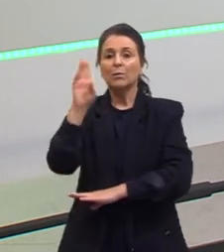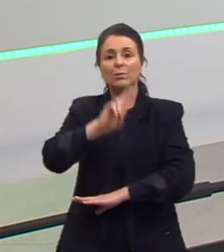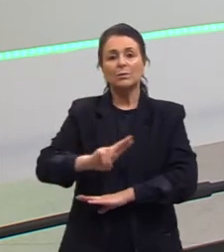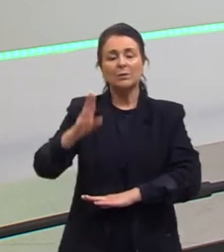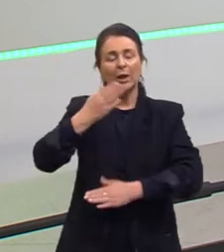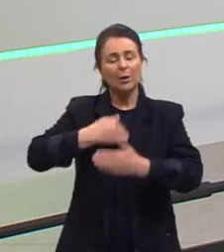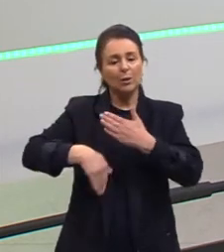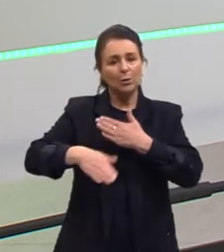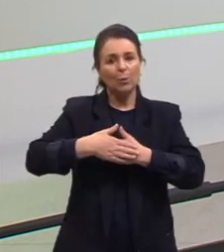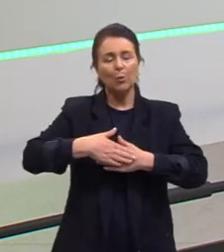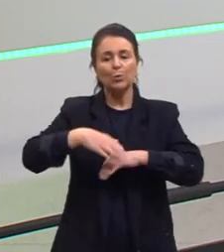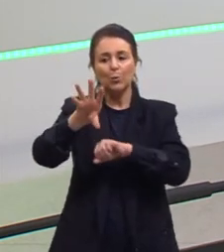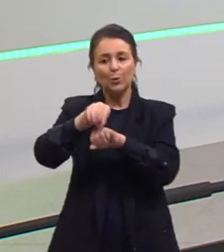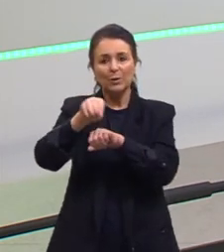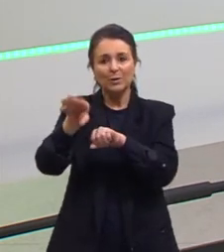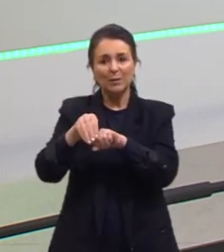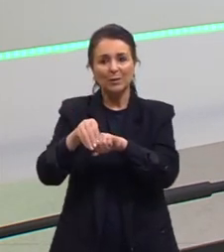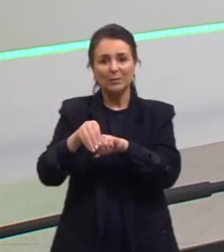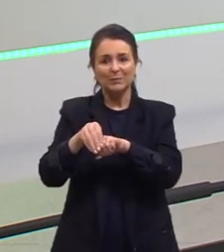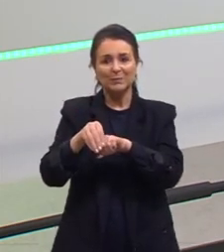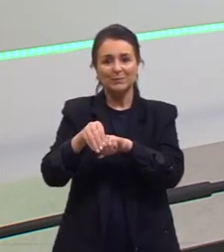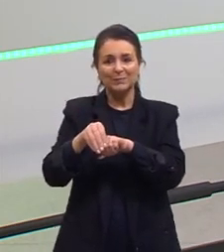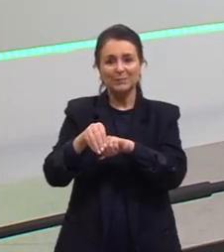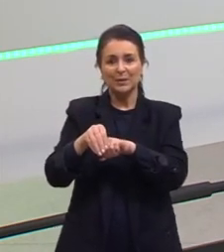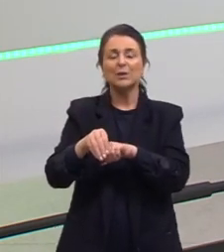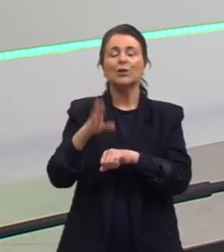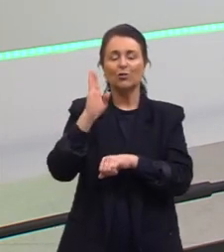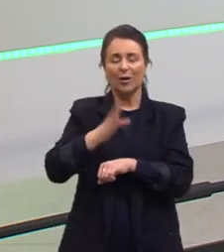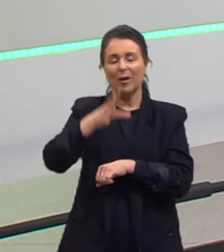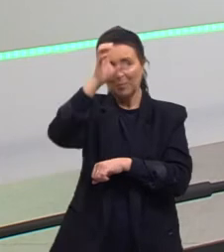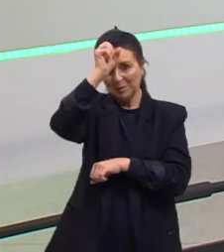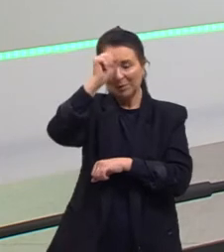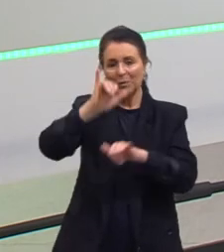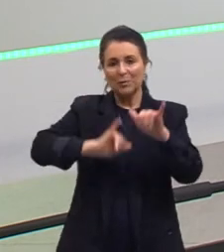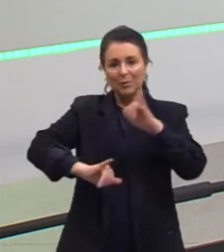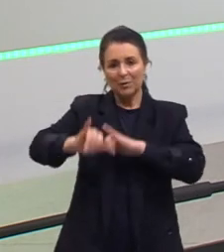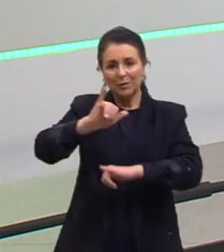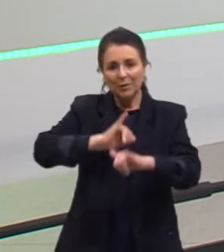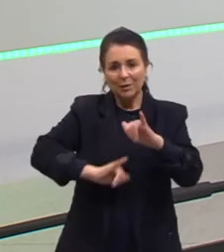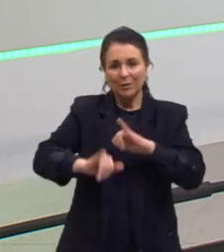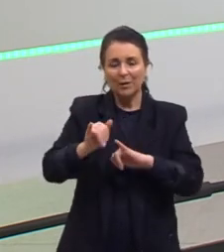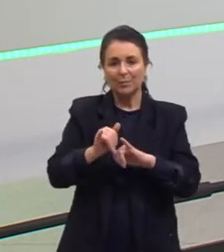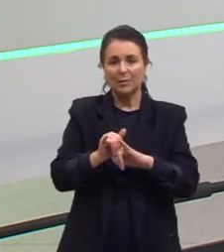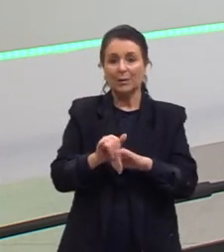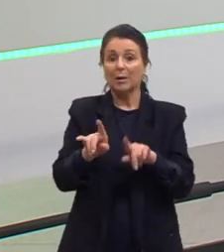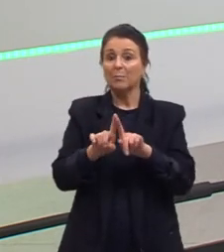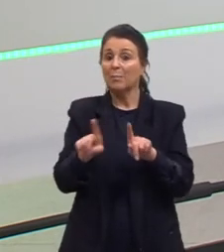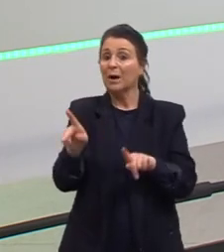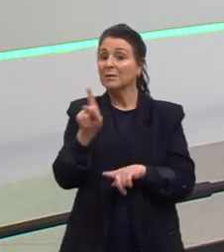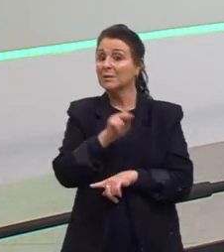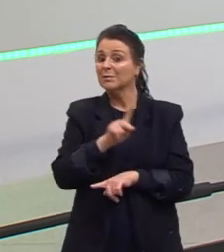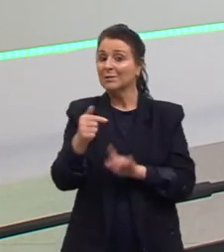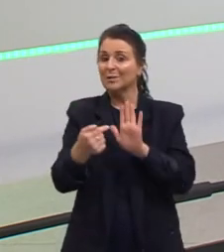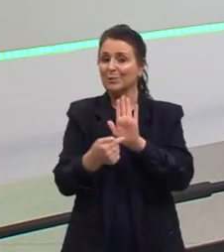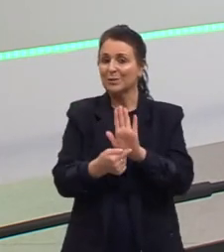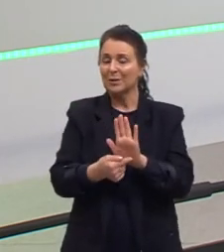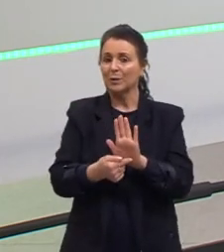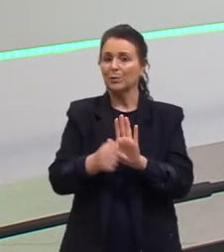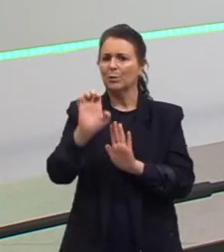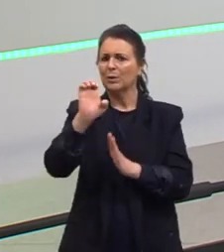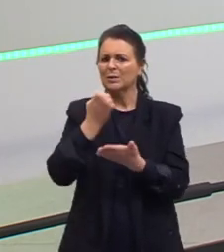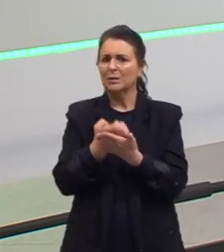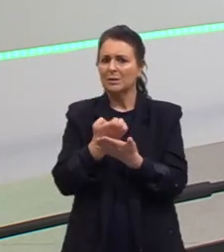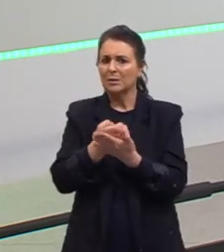aula nas nossas 31 aulas Tá mas o que que eu trouxe um exercício primeiro de